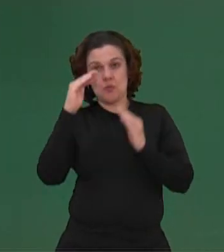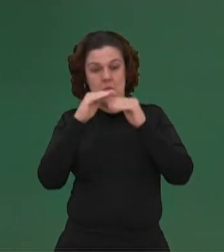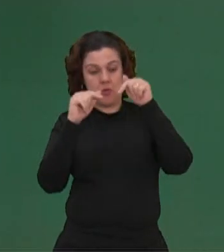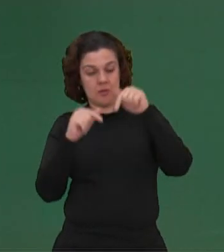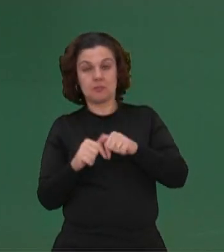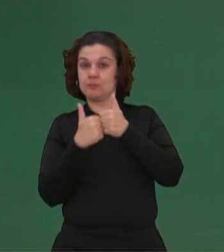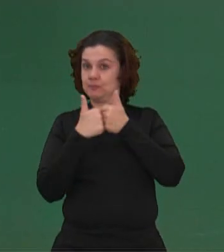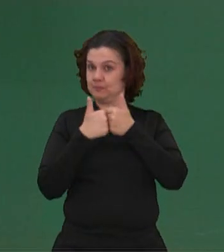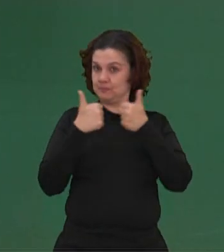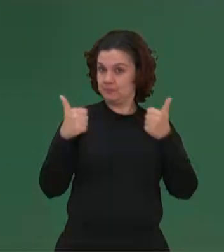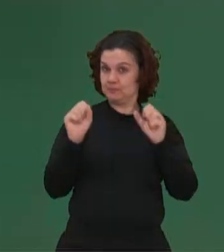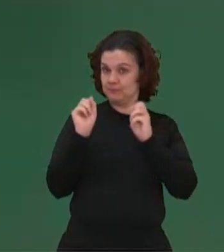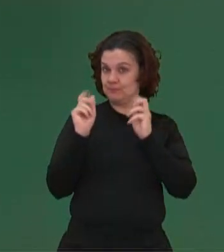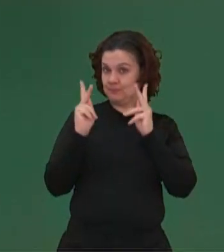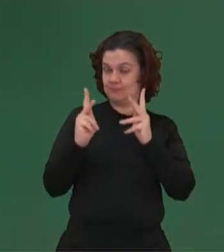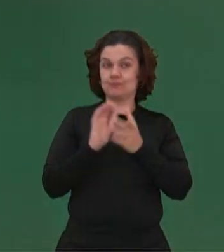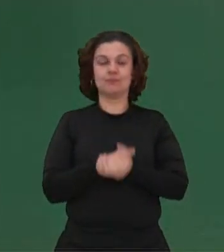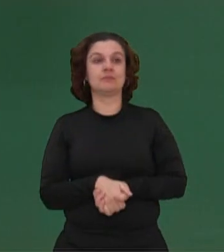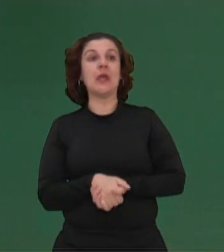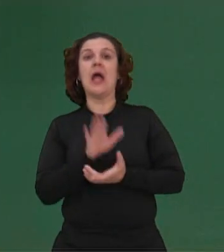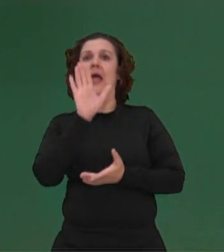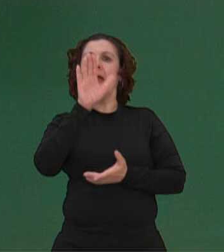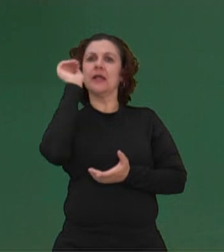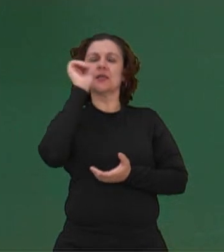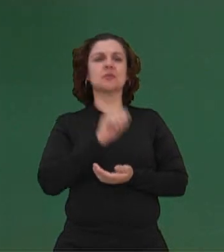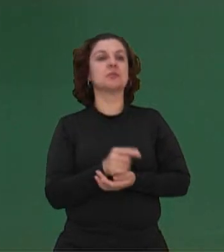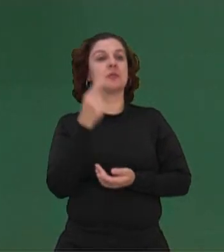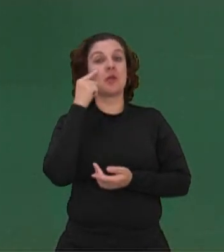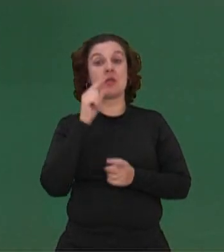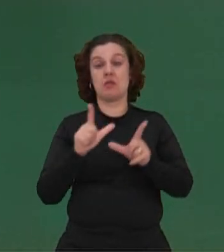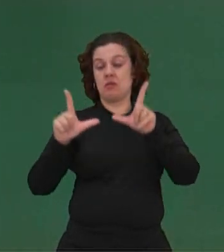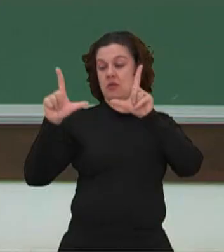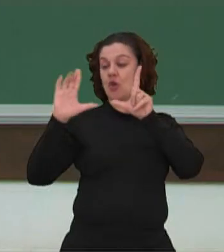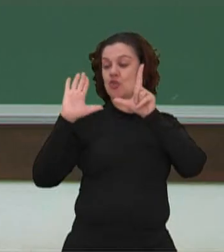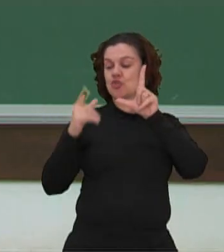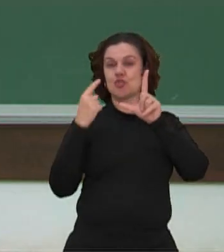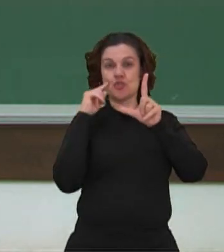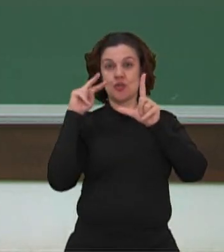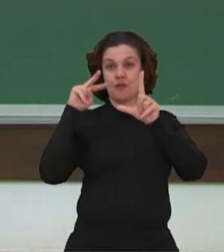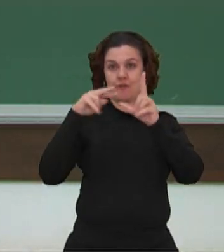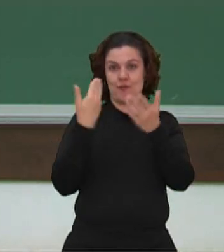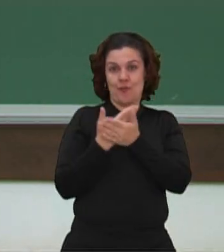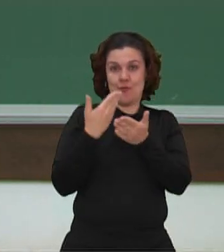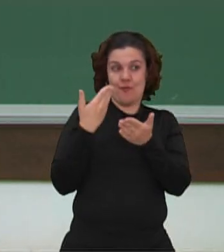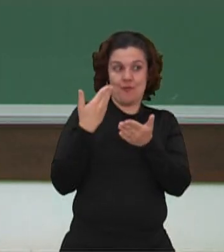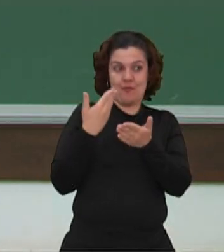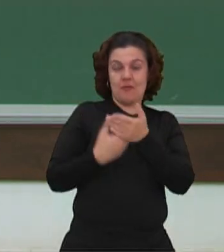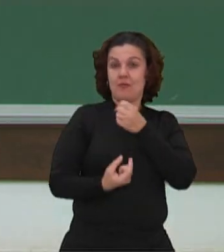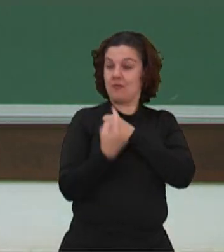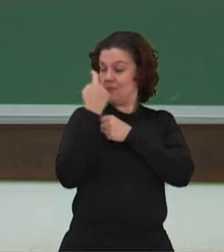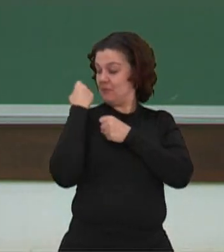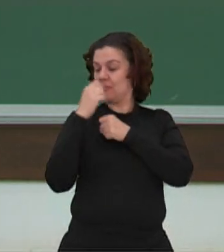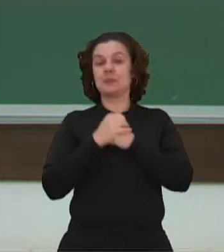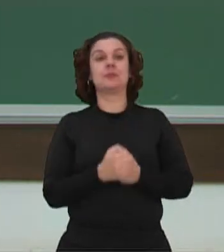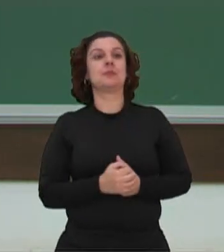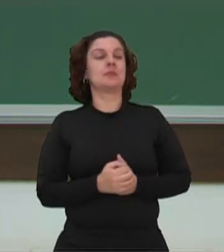colonos. Ok? Ei, uma imagem que você já viu nas nossas